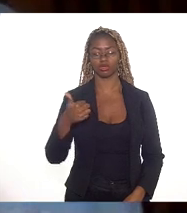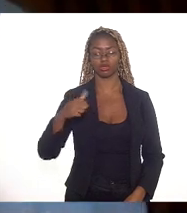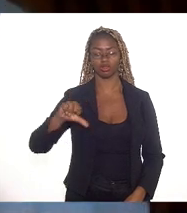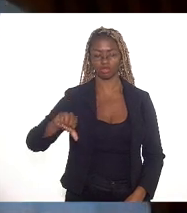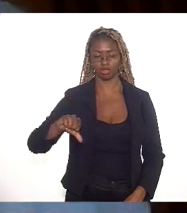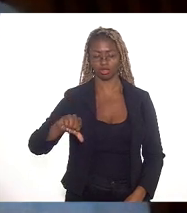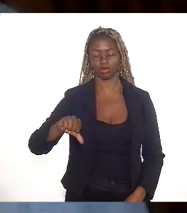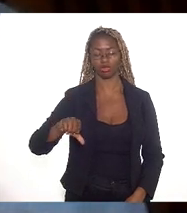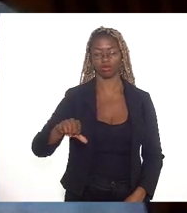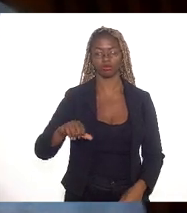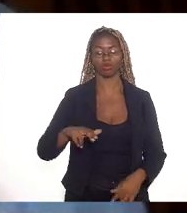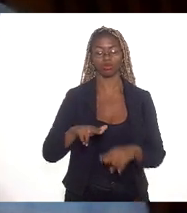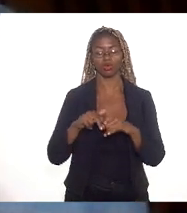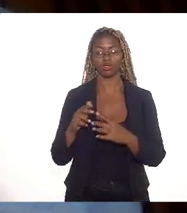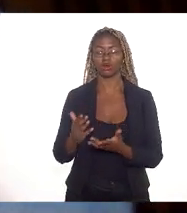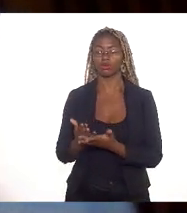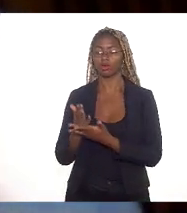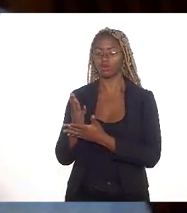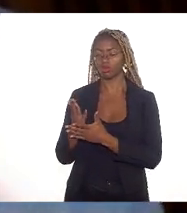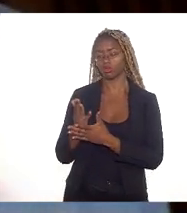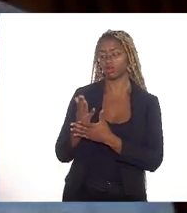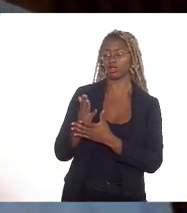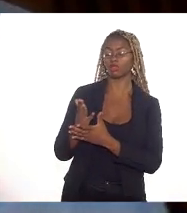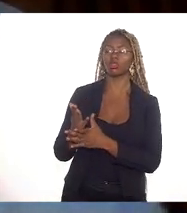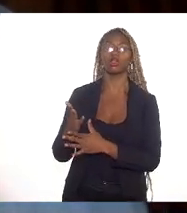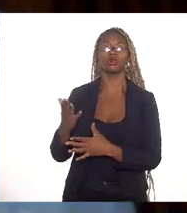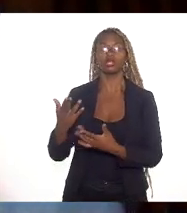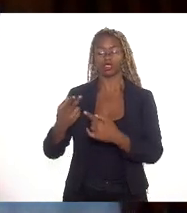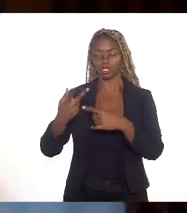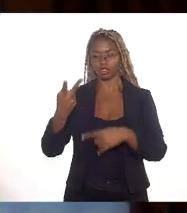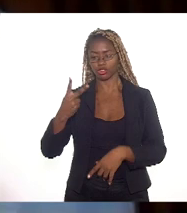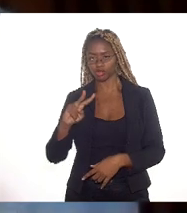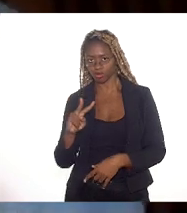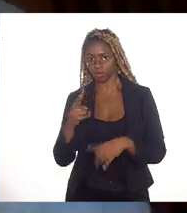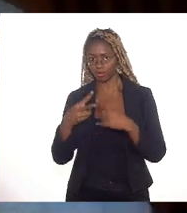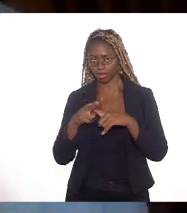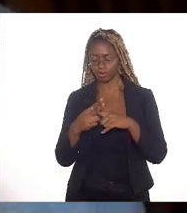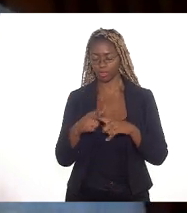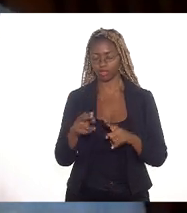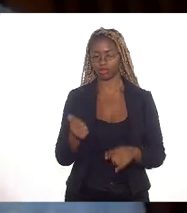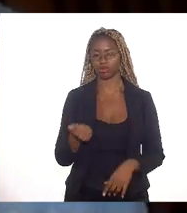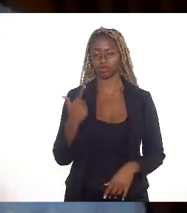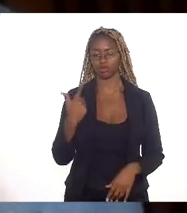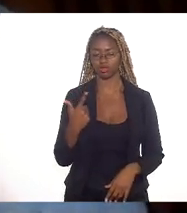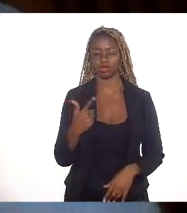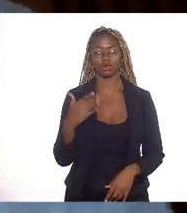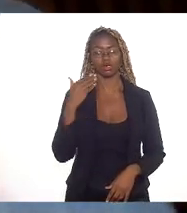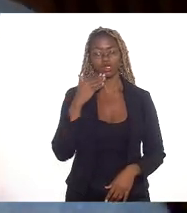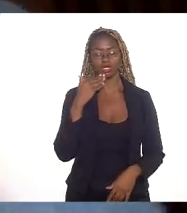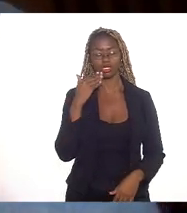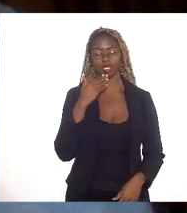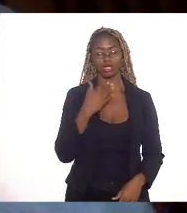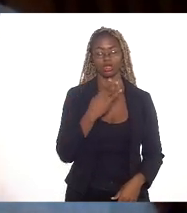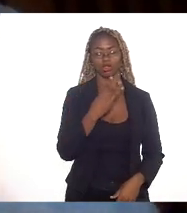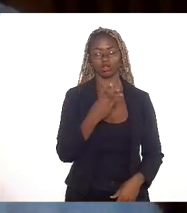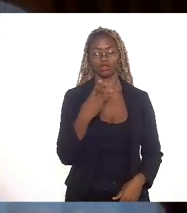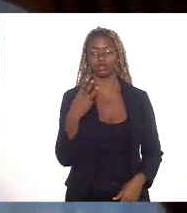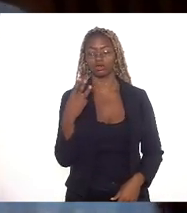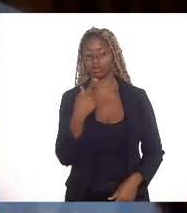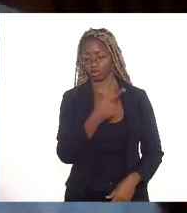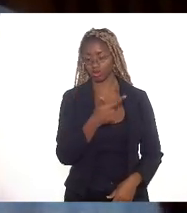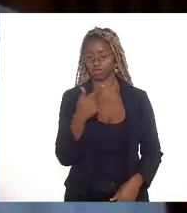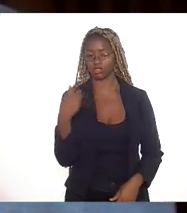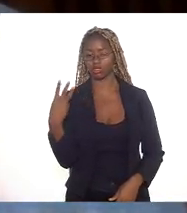19, pela aprovação com subemenda da emenda 12, pela prejudicabilidade das emendas 2 e 13, pela aprovação